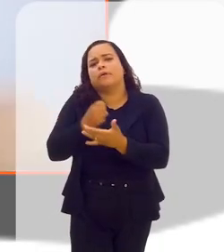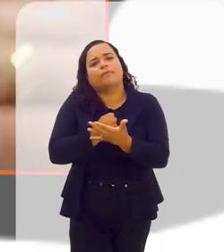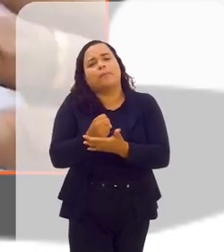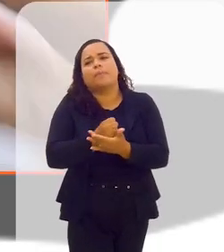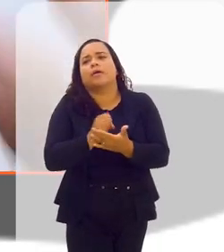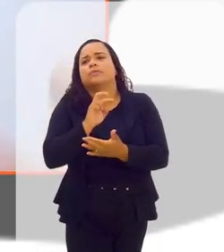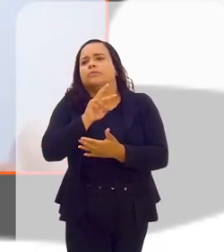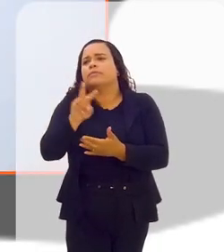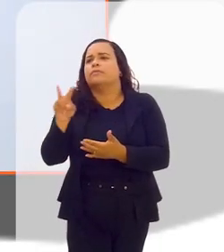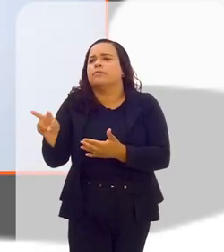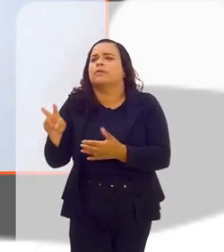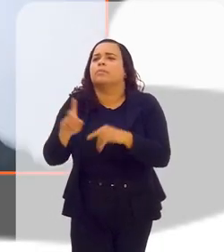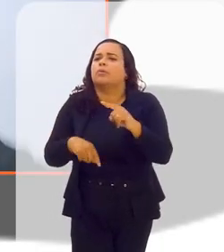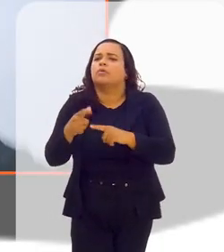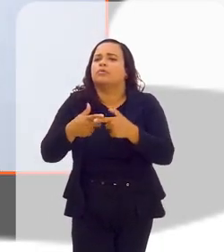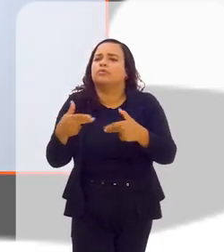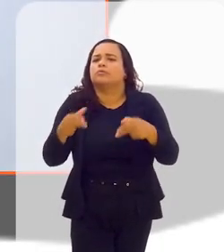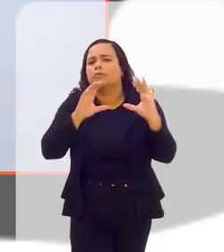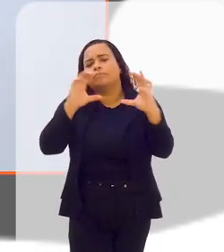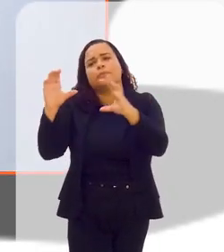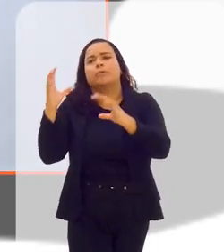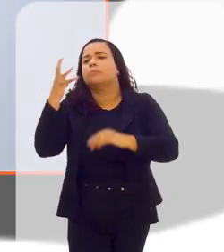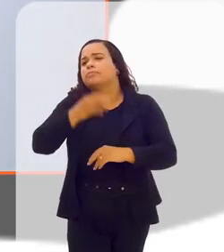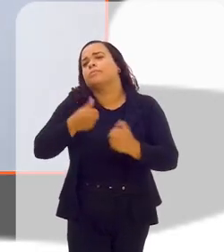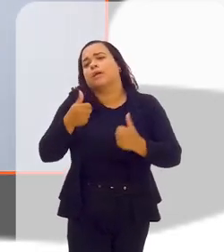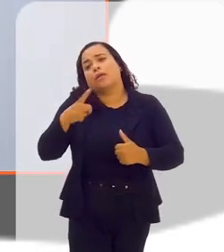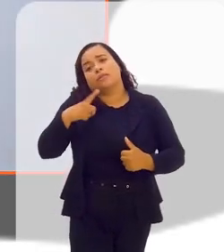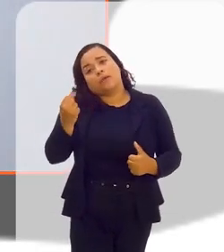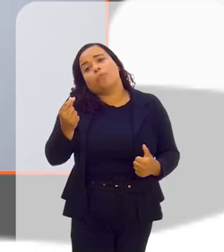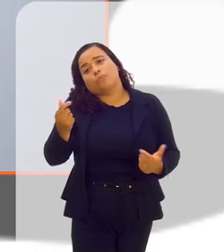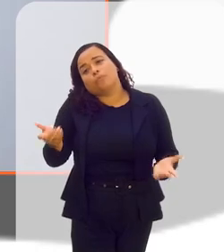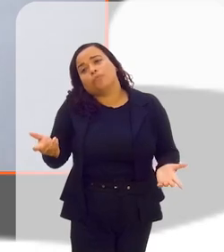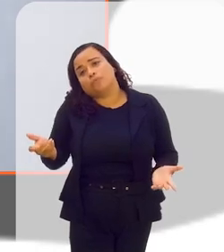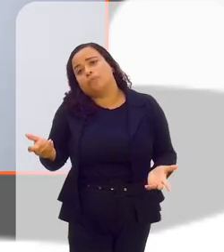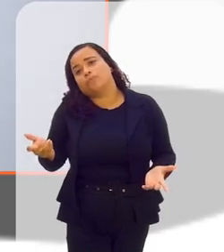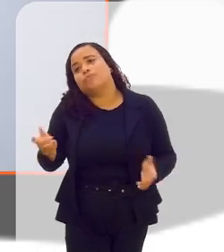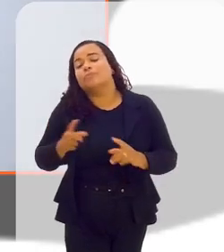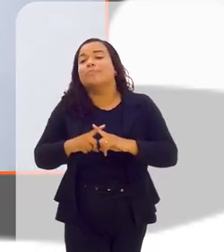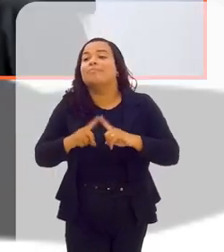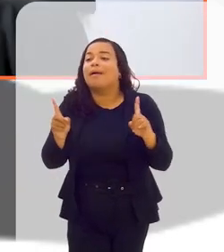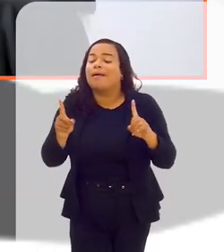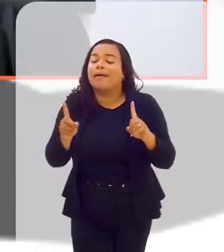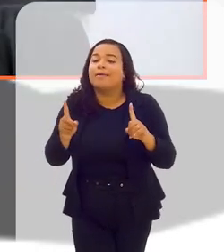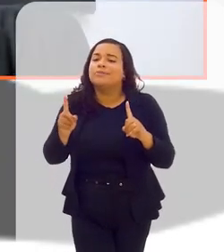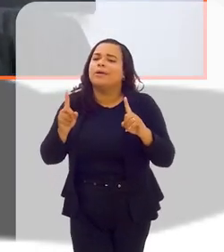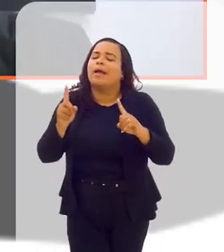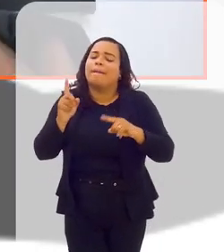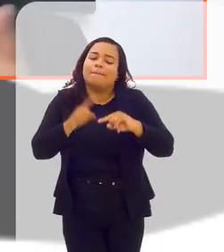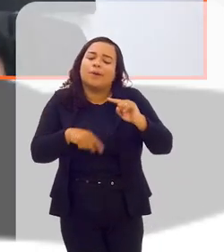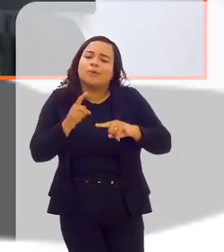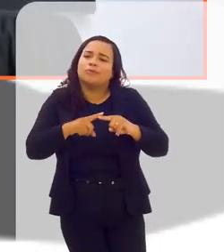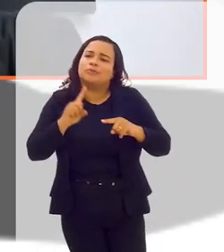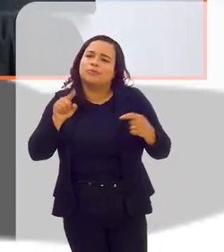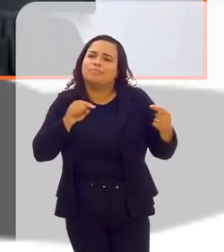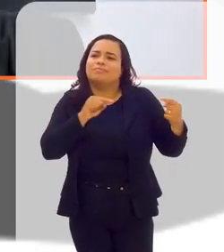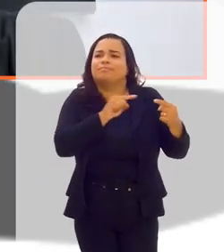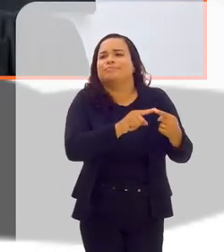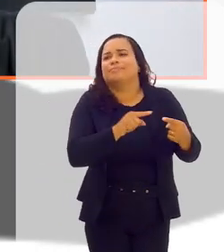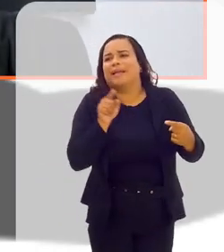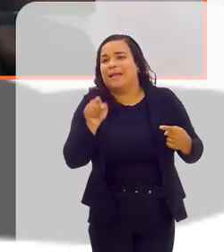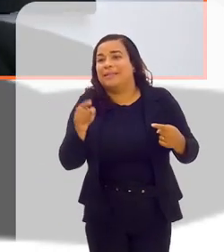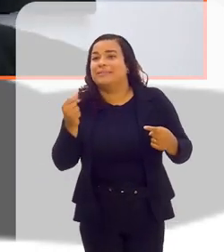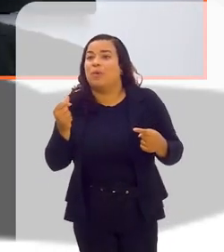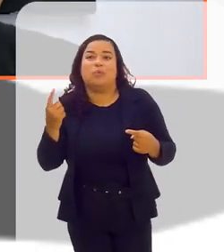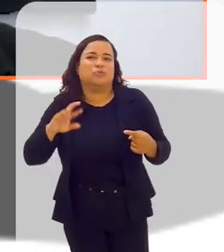perfumaria, numa farmácia, os produtos bem acomodados, nas prateleiras, tem o seu custo. Mas esse produto, indústria